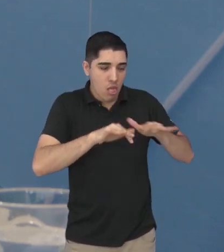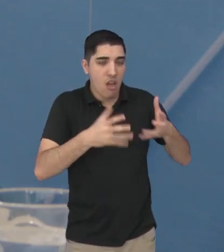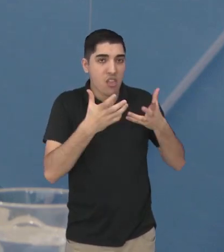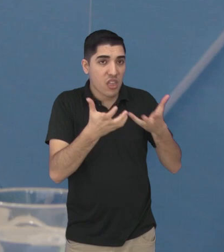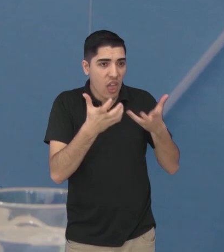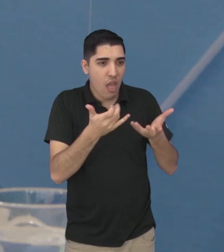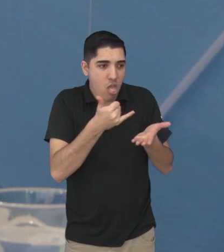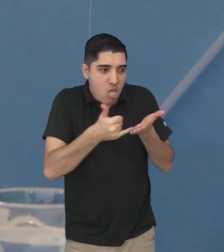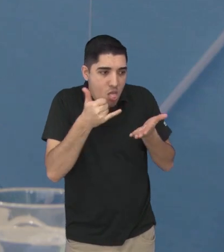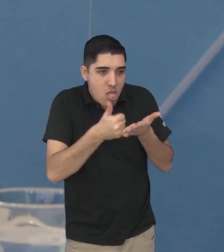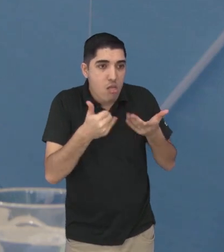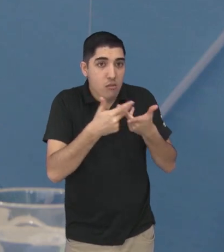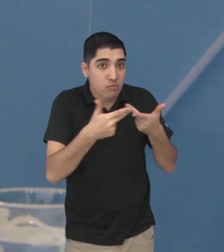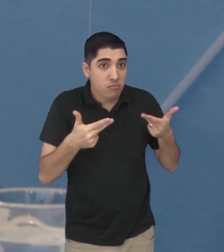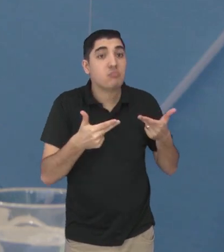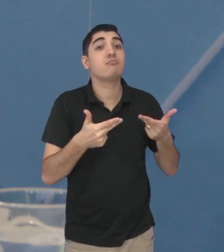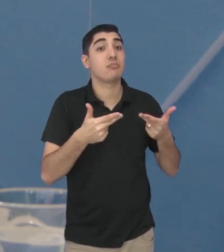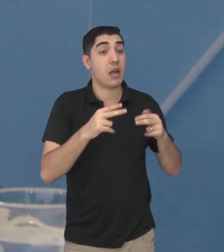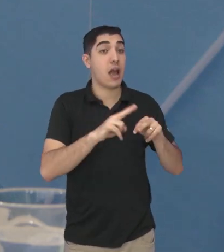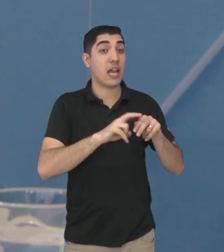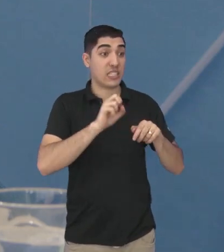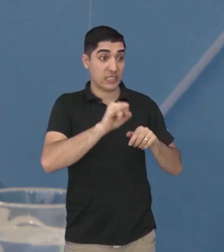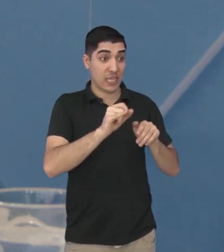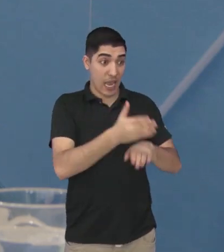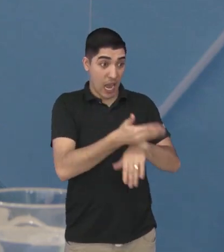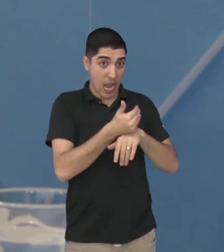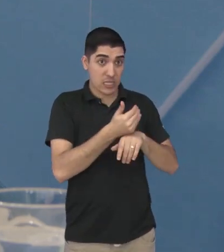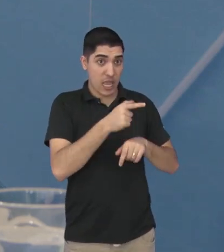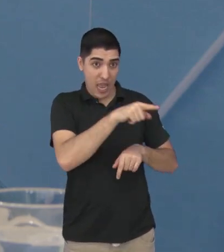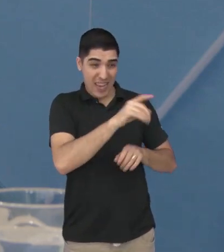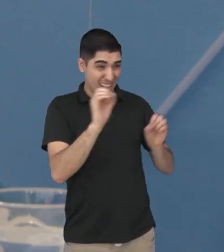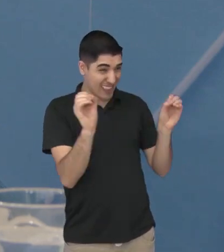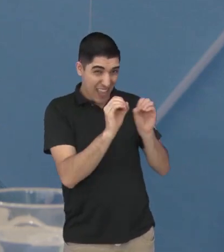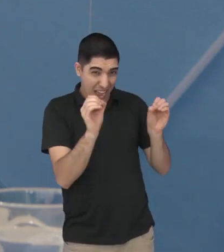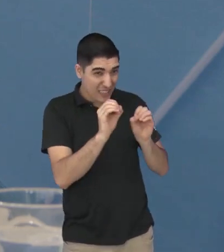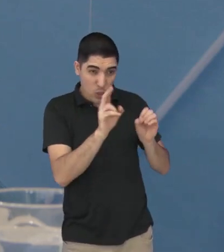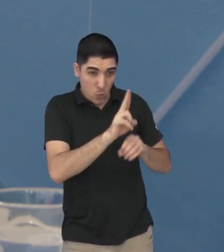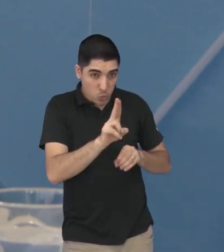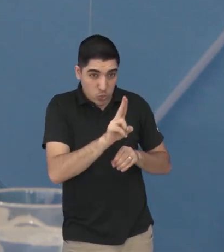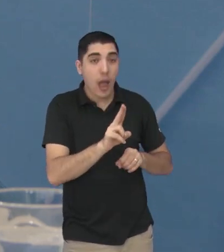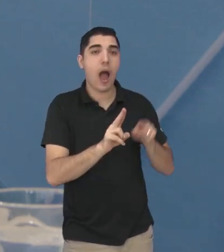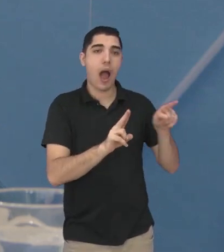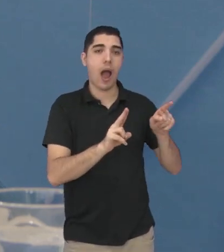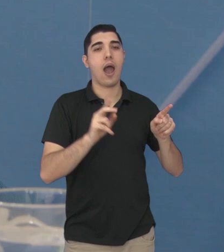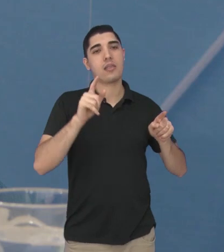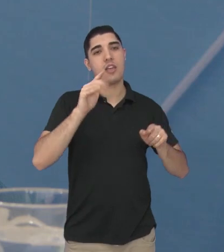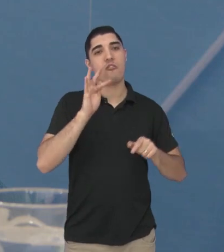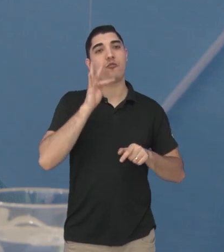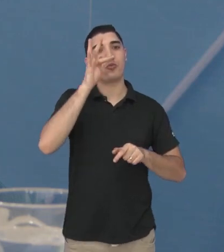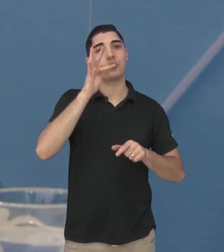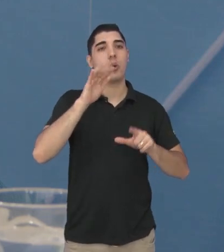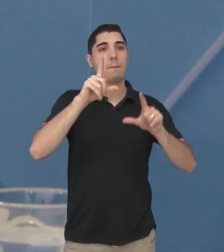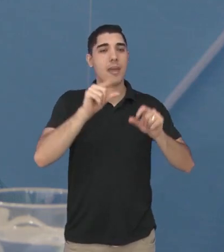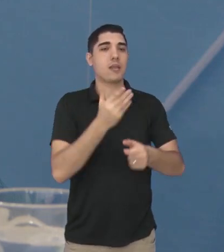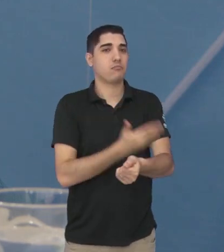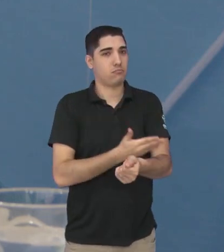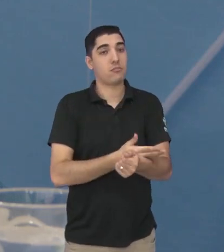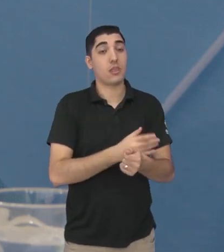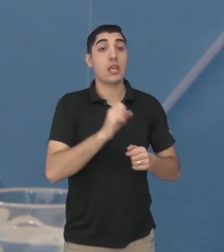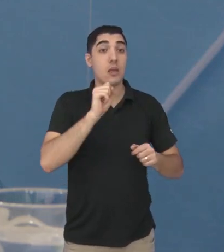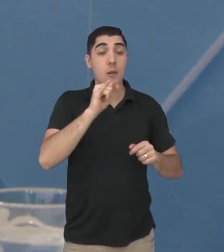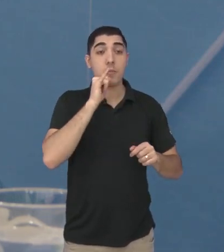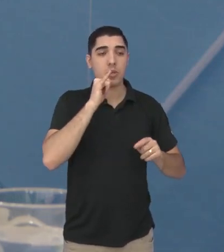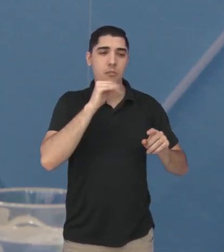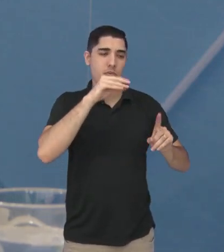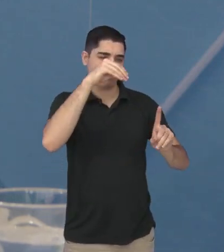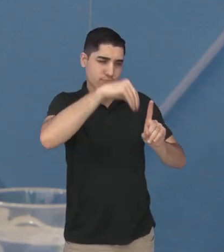pessoa não use, mais protegido ele está de se tornar um dependente químico. Então, a vulnerabilidade social é um fator